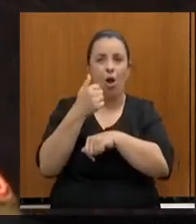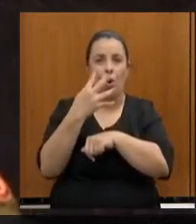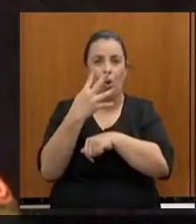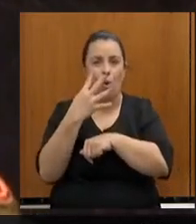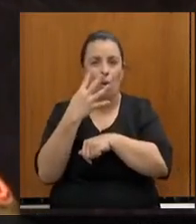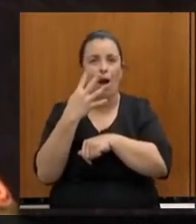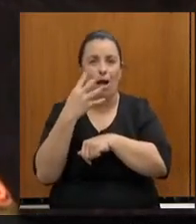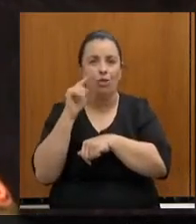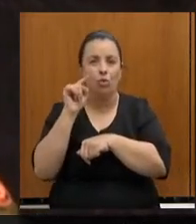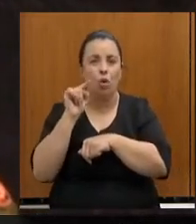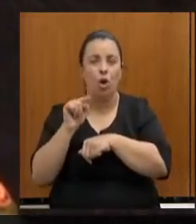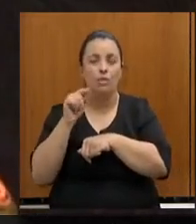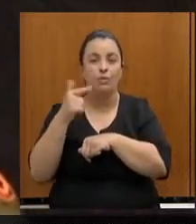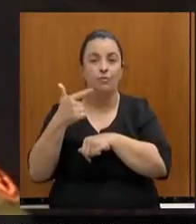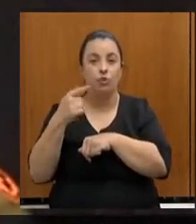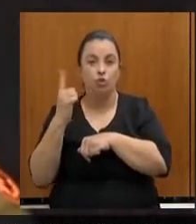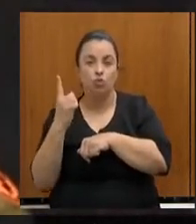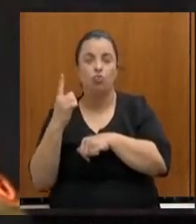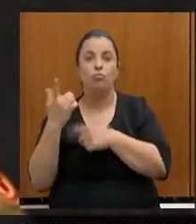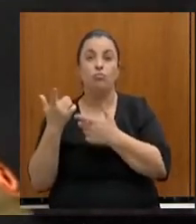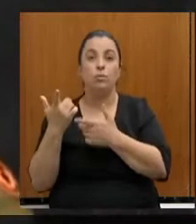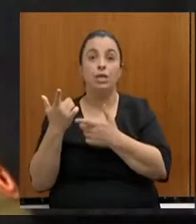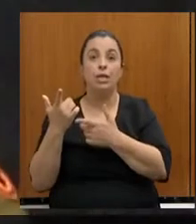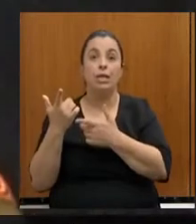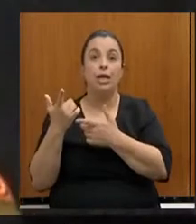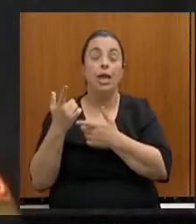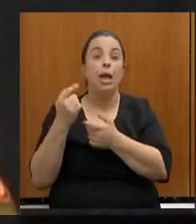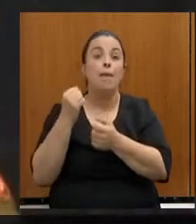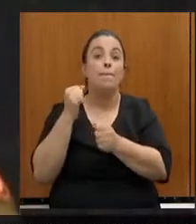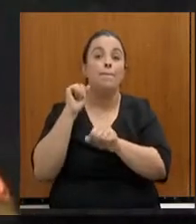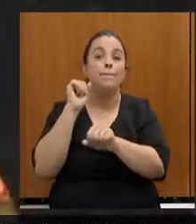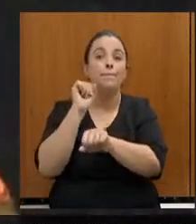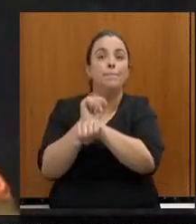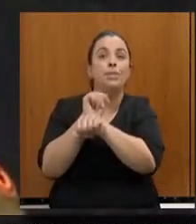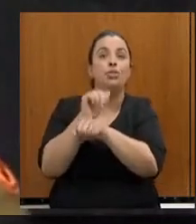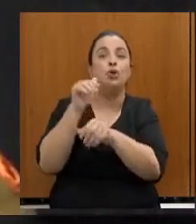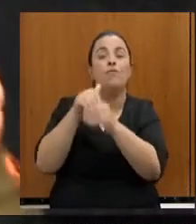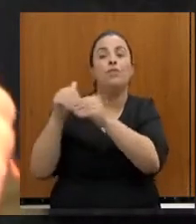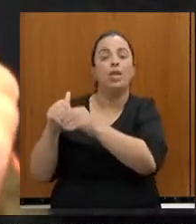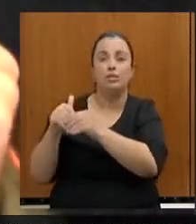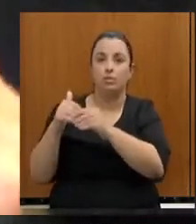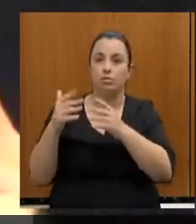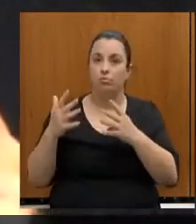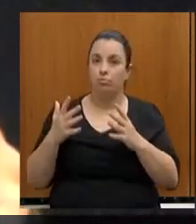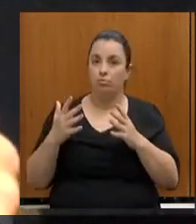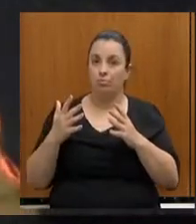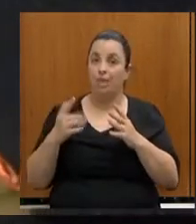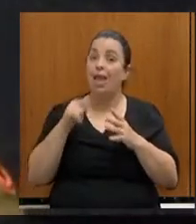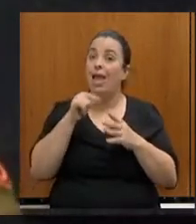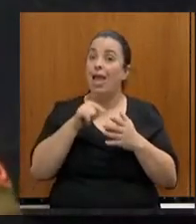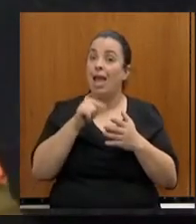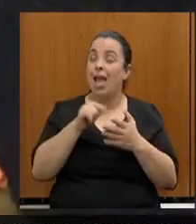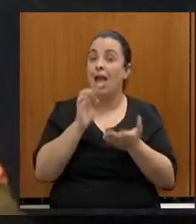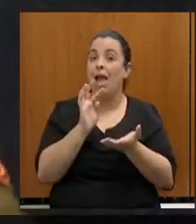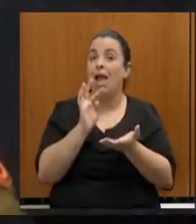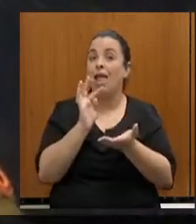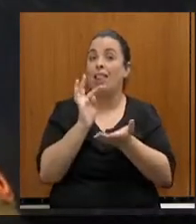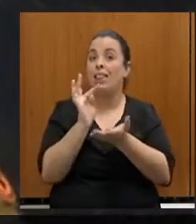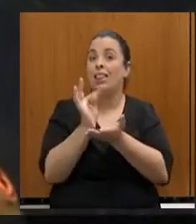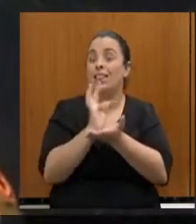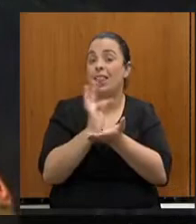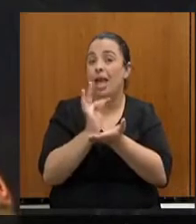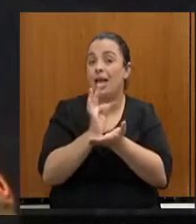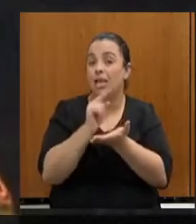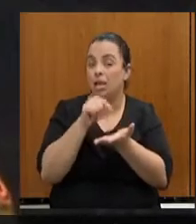pediu a sua votação no plenário da casa é uma coisa tão técnica Assembleia Quer tentar ir